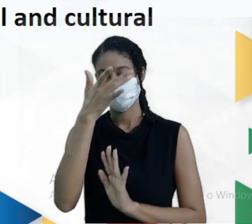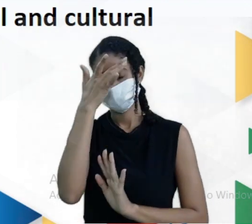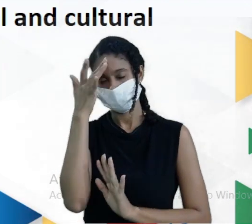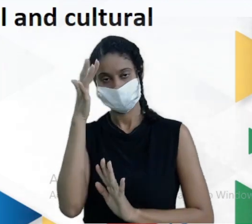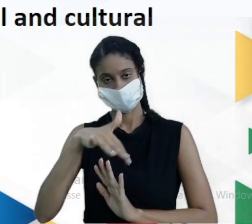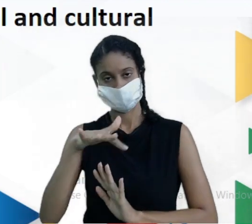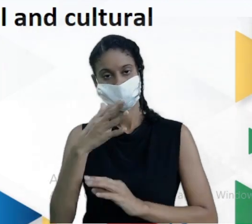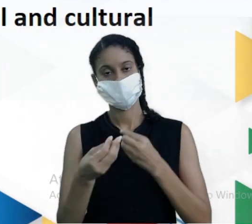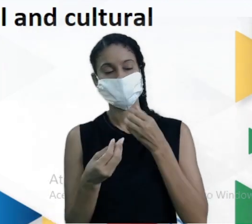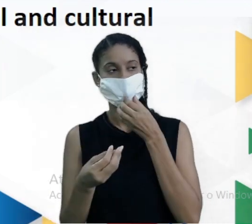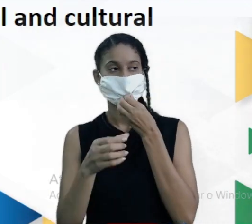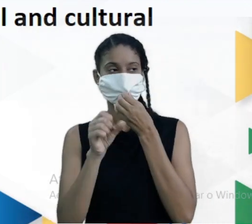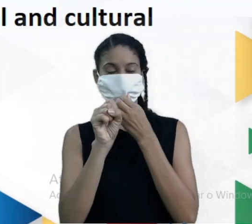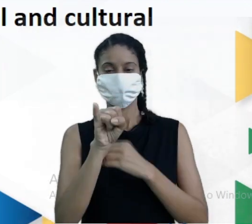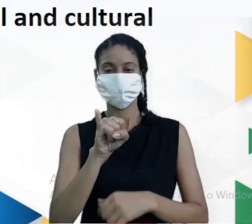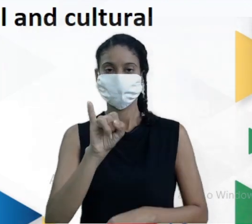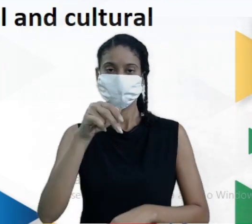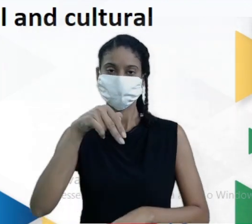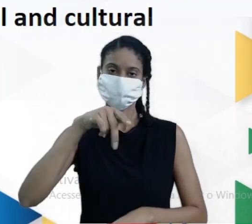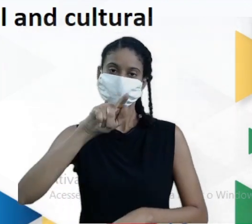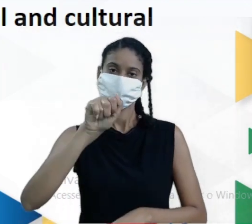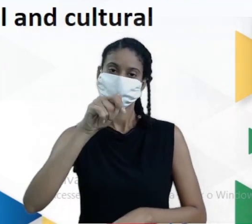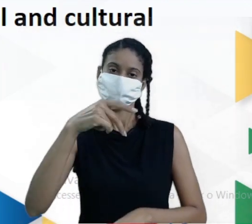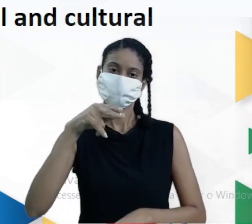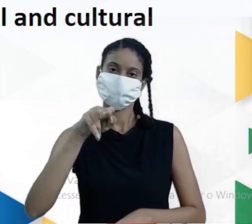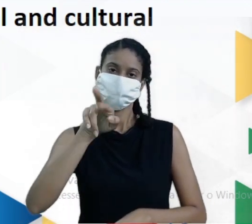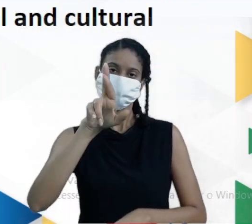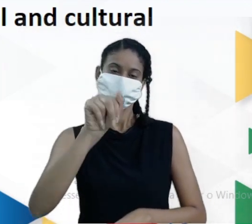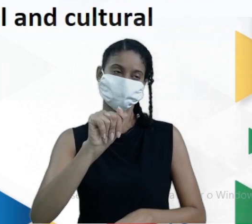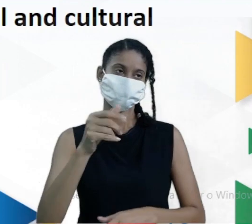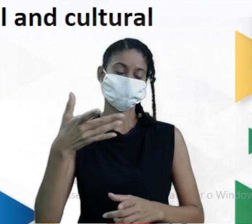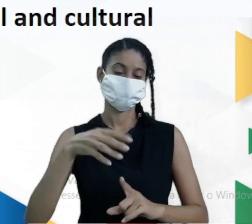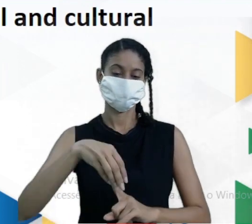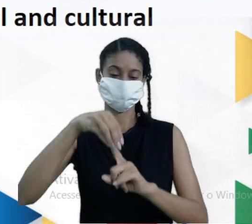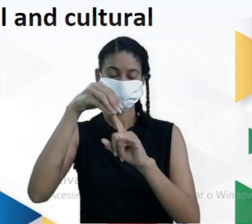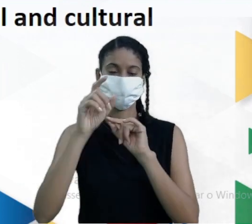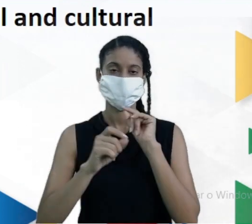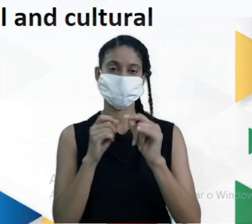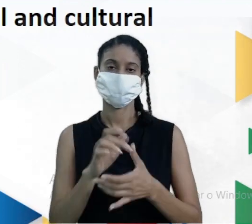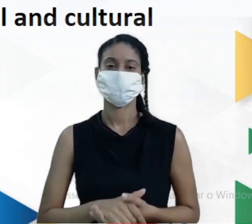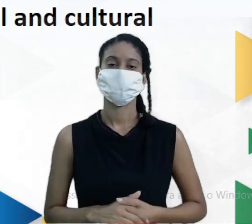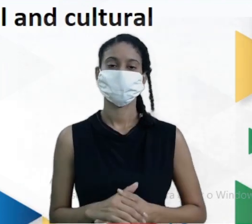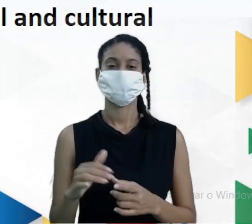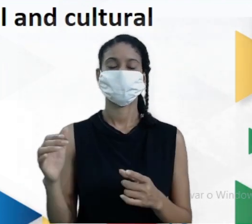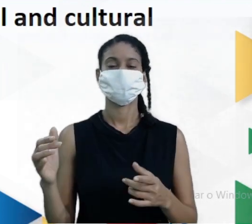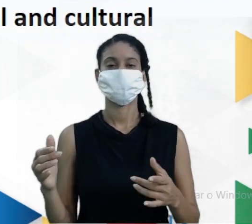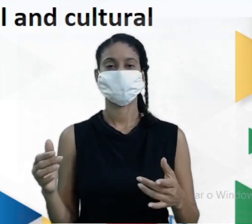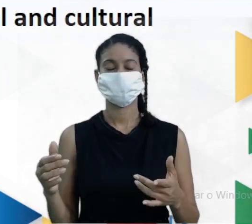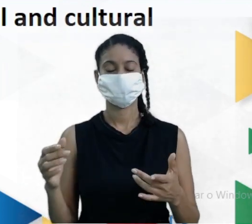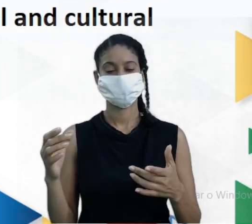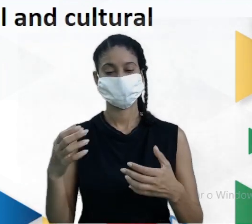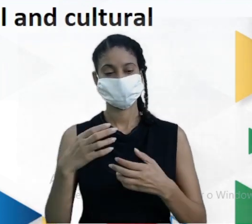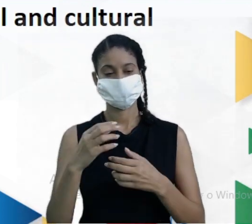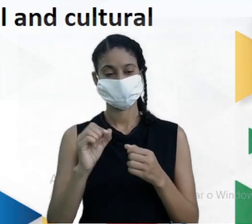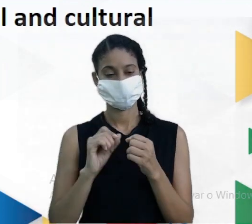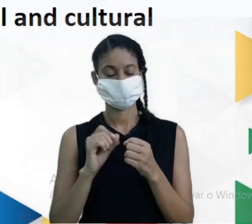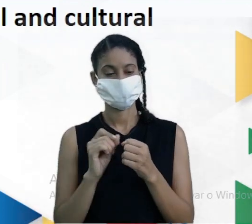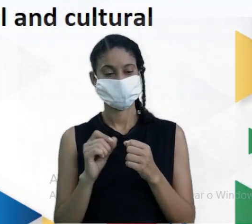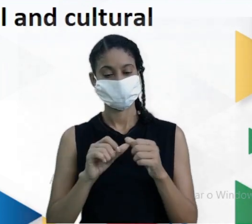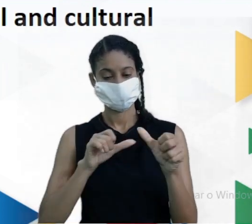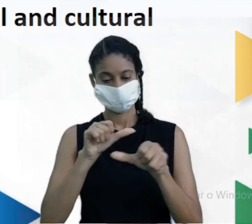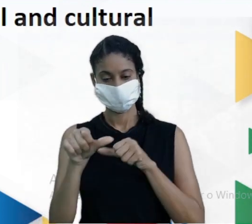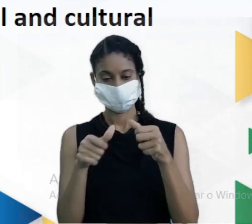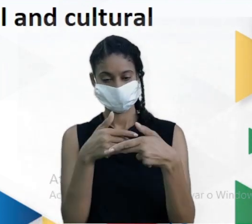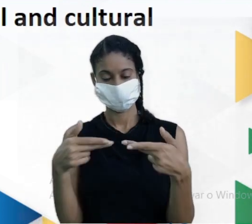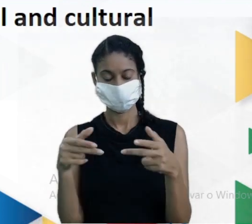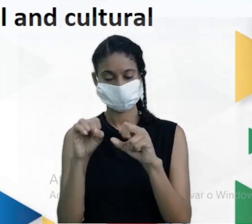de Singapura. E aí o nosso destaque são motivados por essas mudanças e